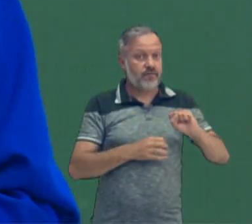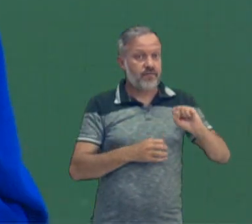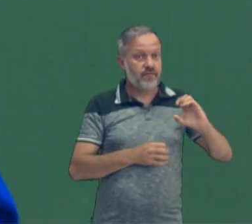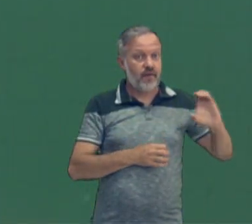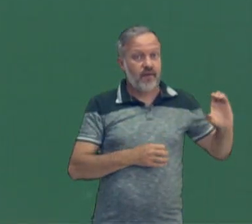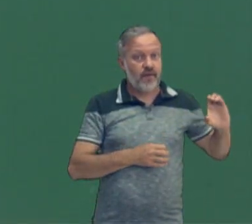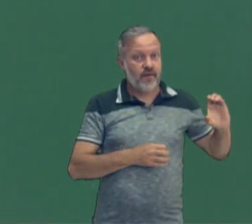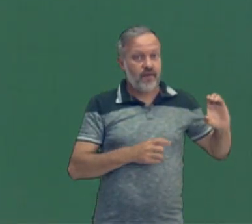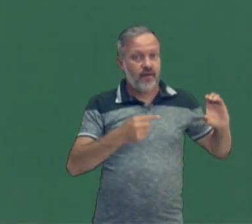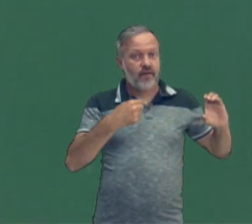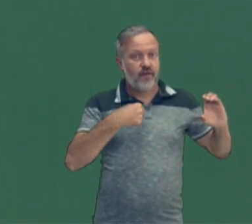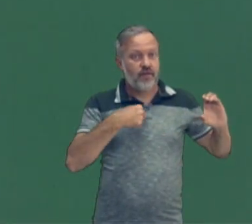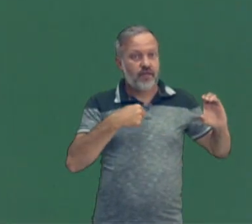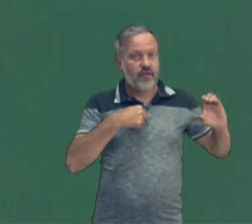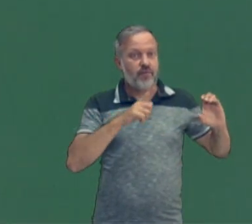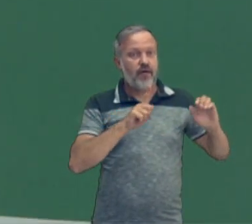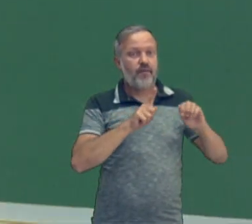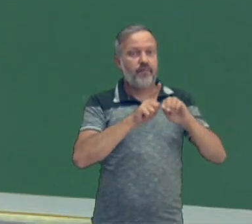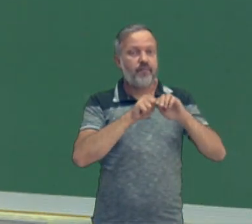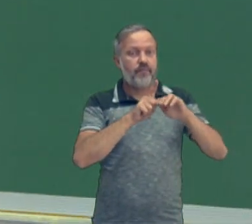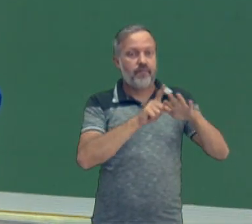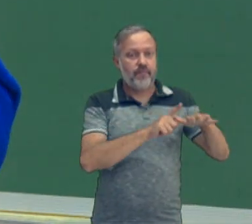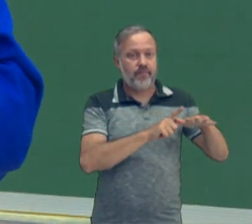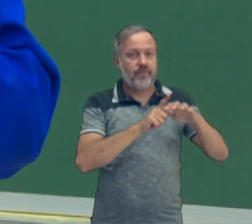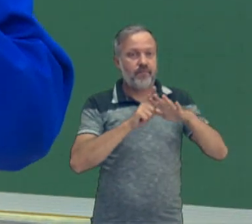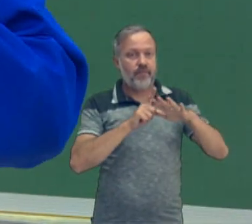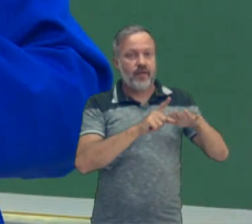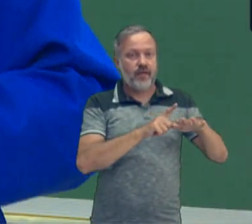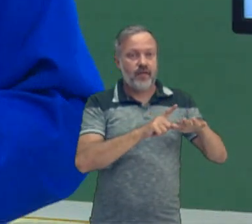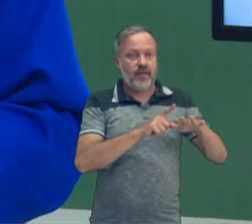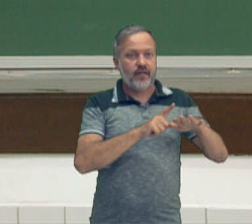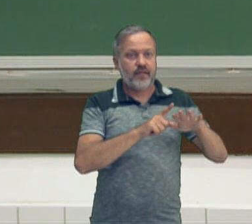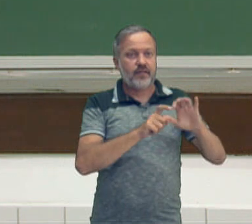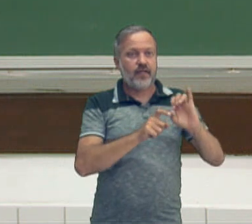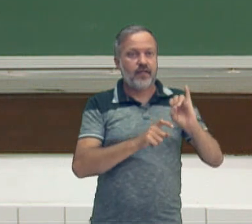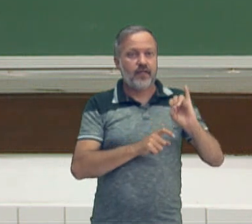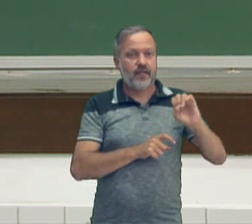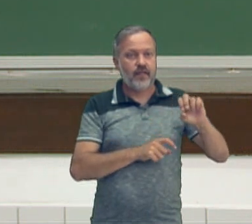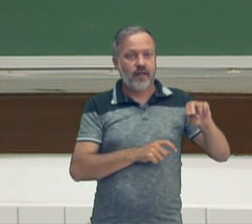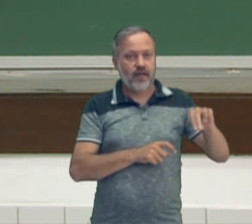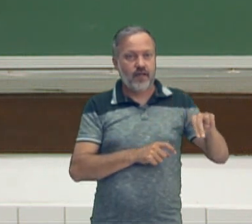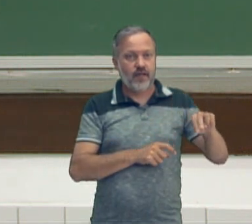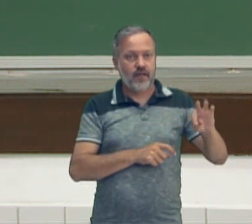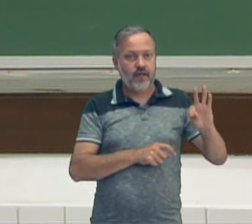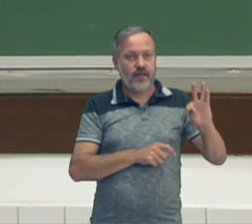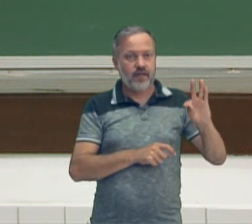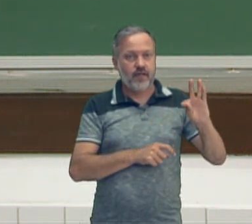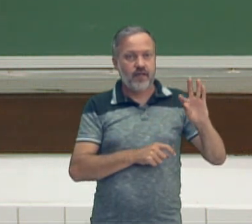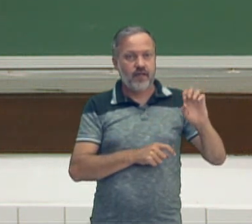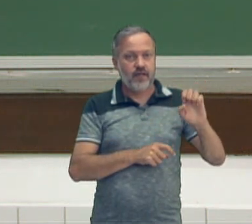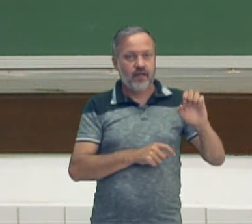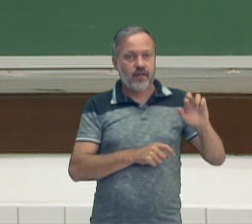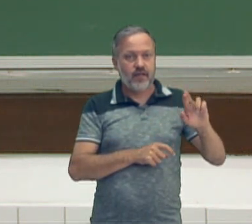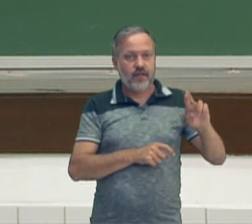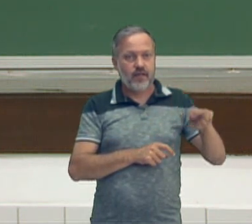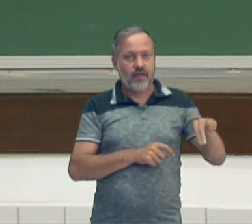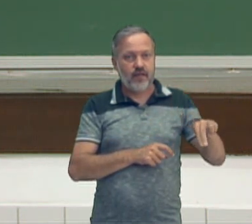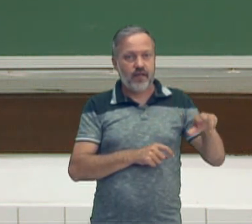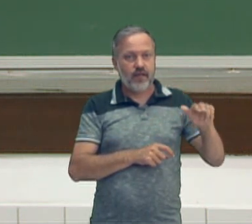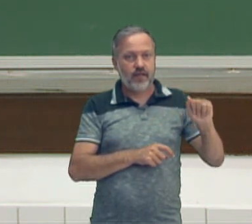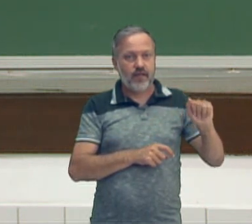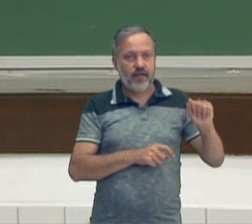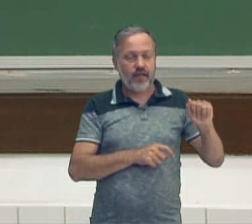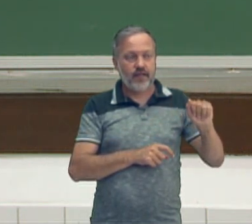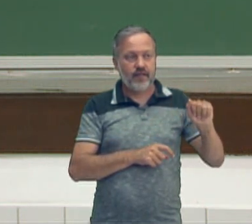estou fazendo isso uma migração interna. Se eu estou em Florianópolis agora e vou morar lá no Nordeste, né? Ou então